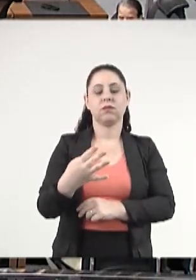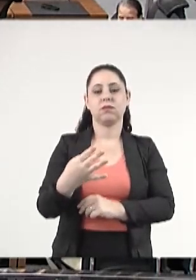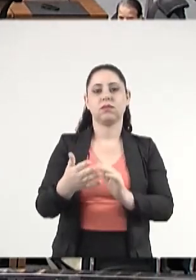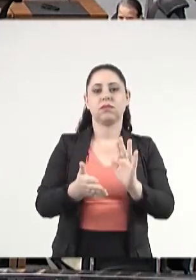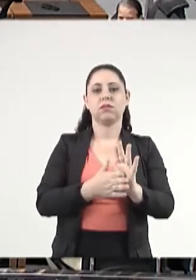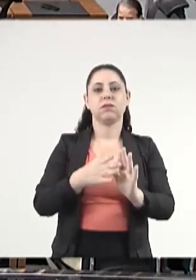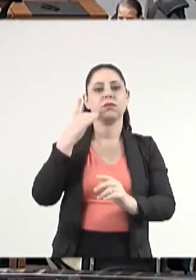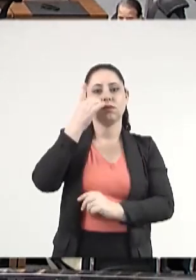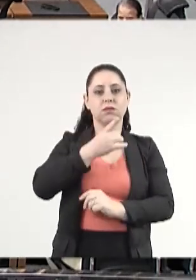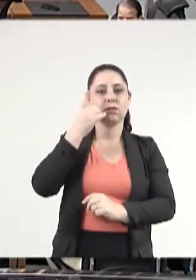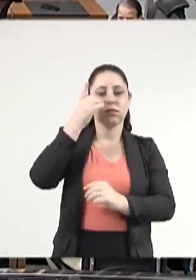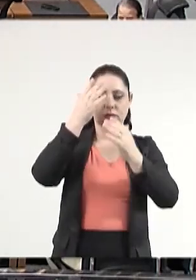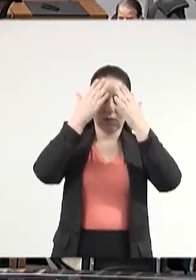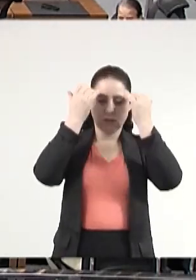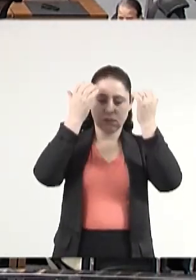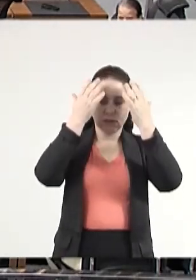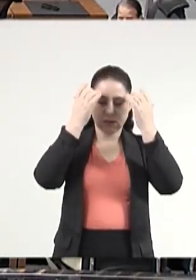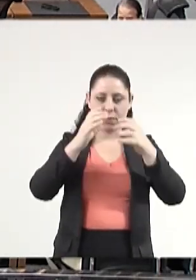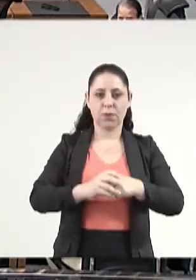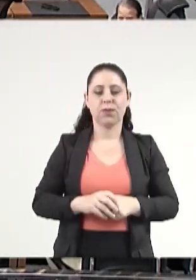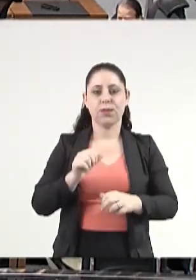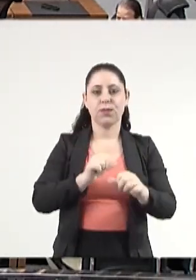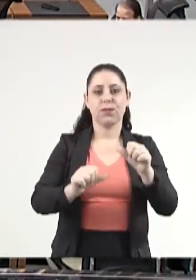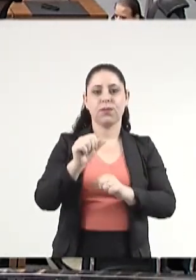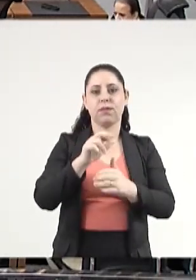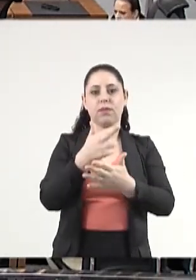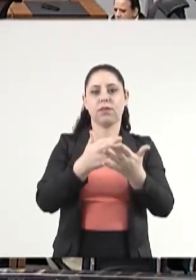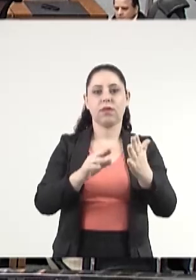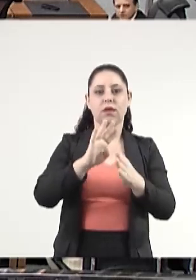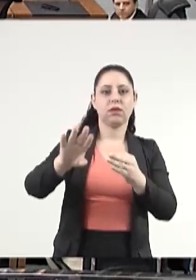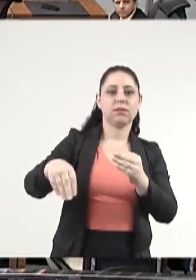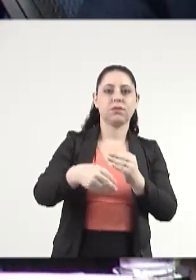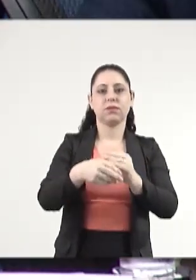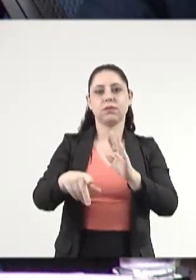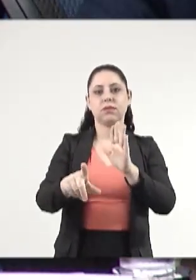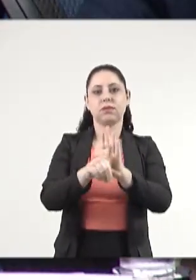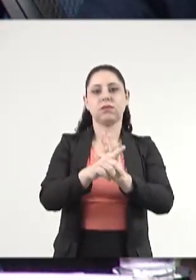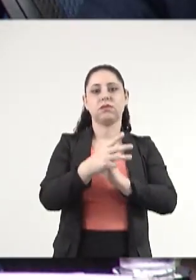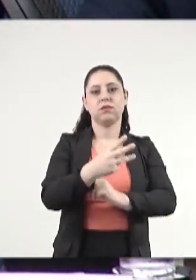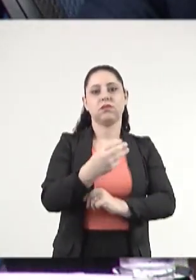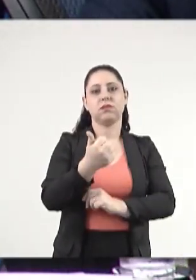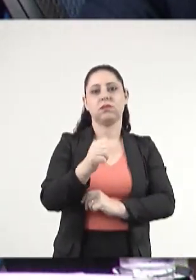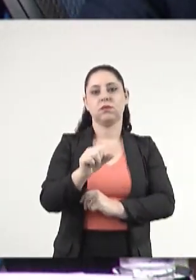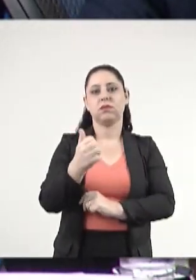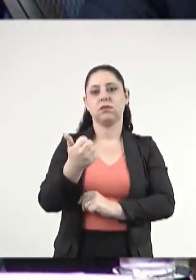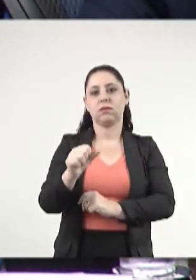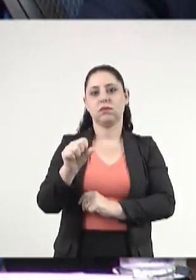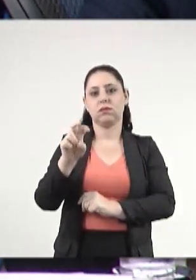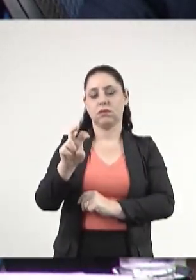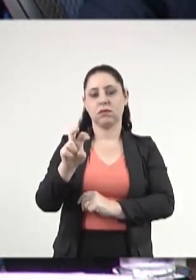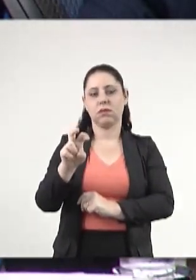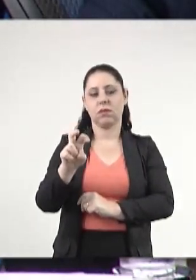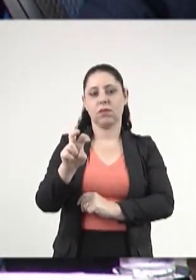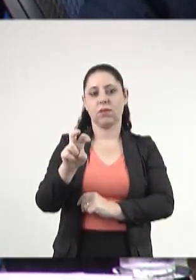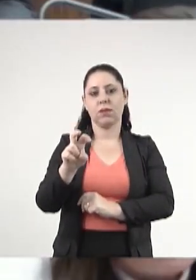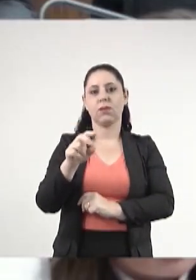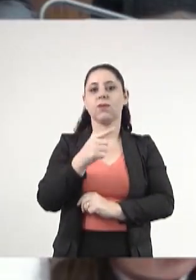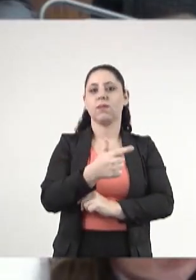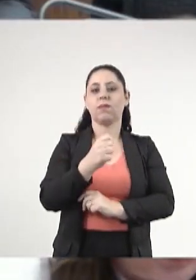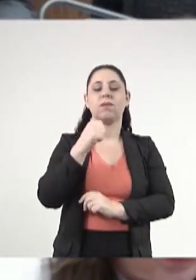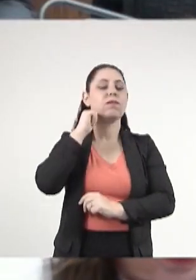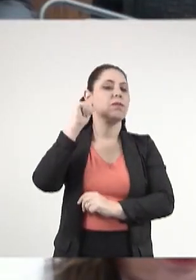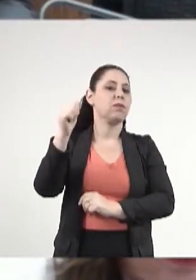087/2024, de autoria do deputado Paulo Duarte. Altera a redação e acrescenta dispositivos à Lei 3.885, de 20 de